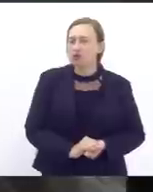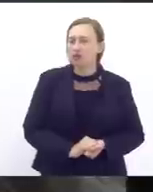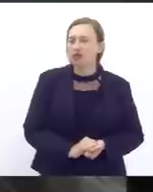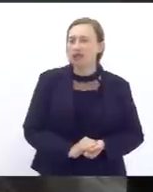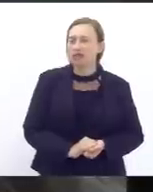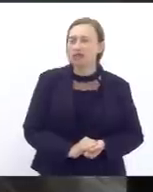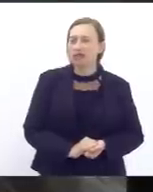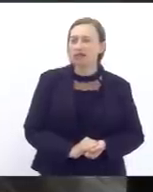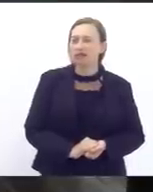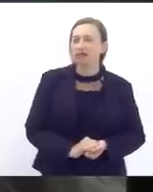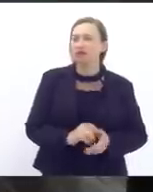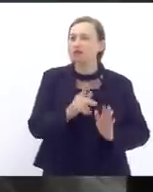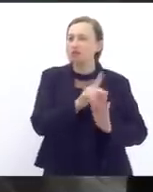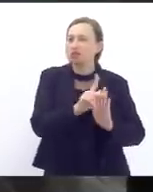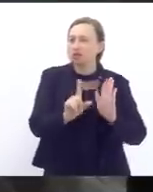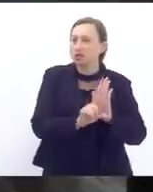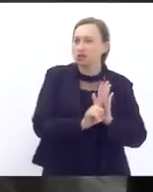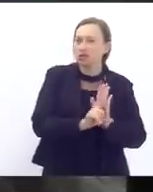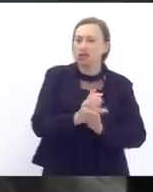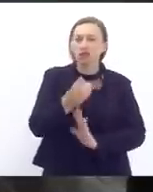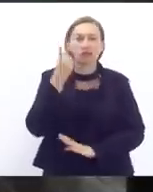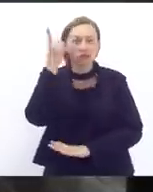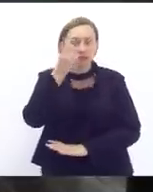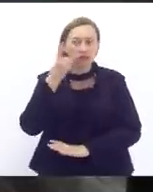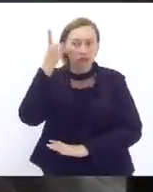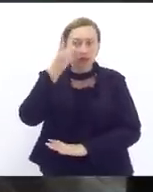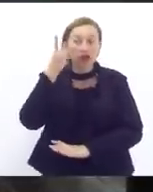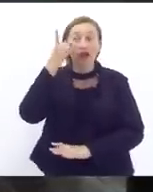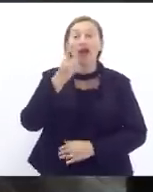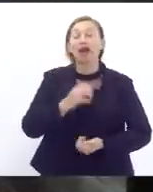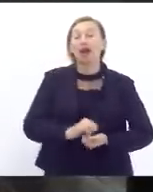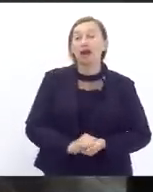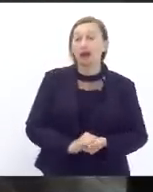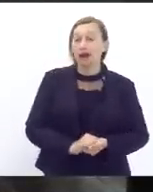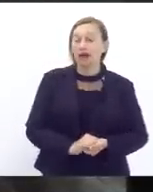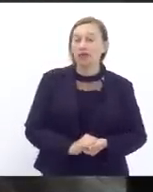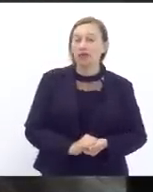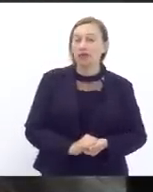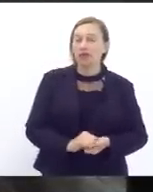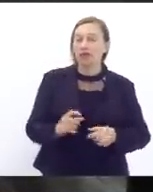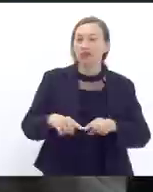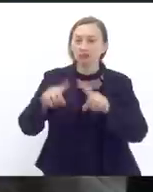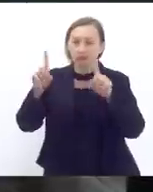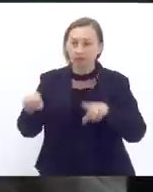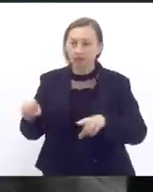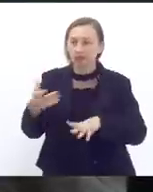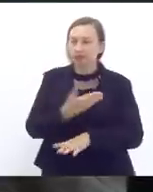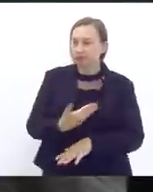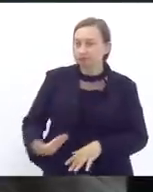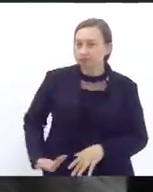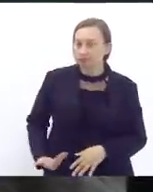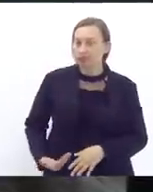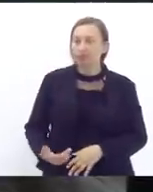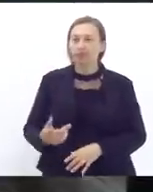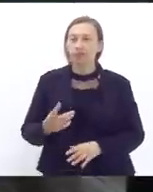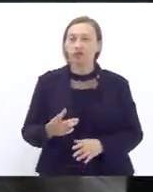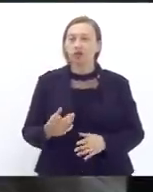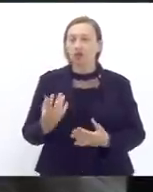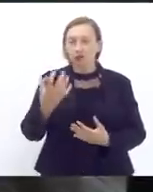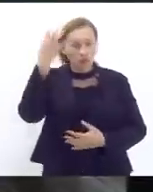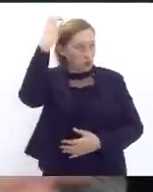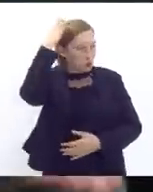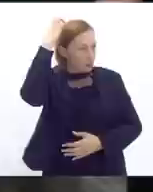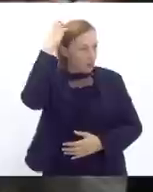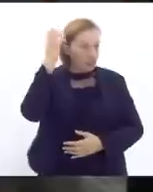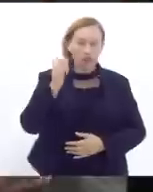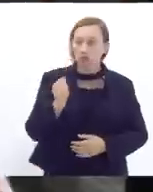câmara de Deputado se fizesse um projeto que o servidor que penalizasse o gestor porque que